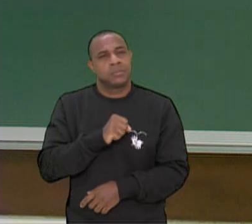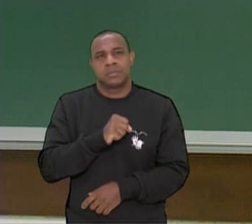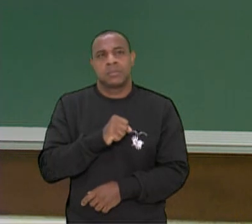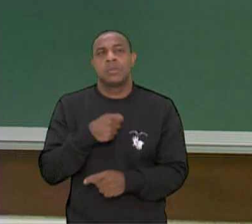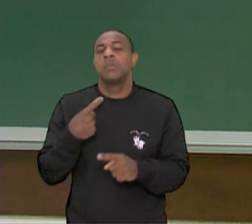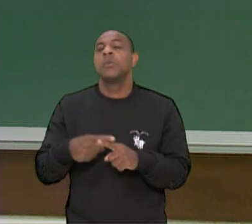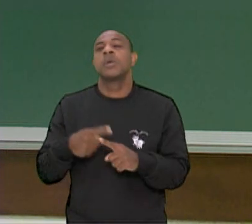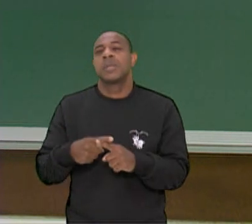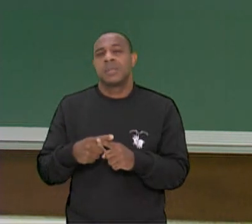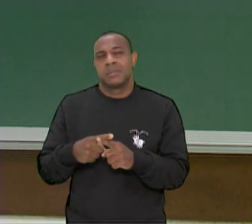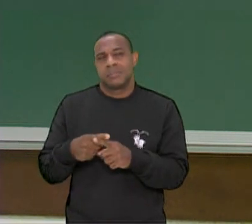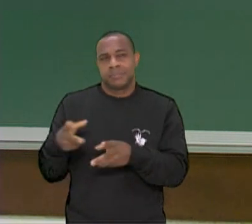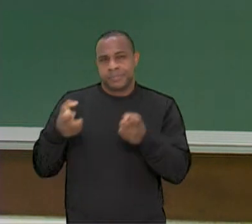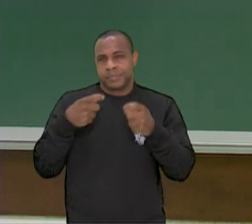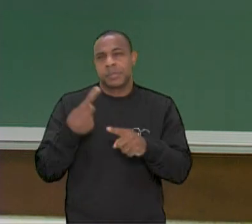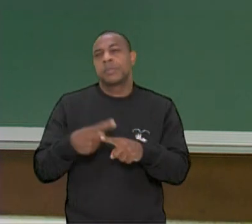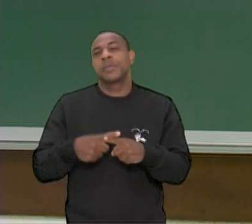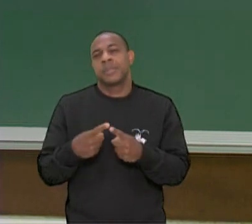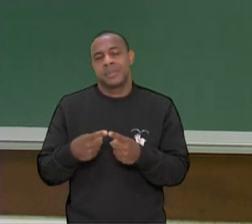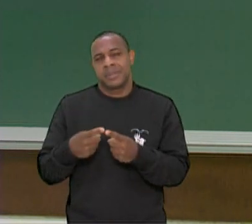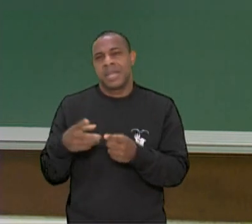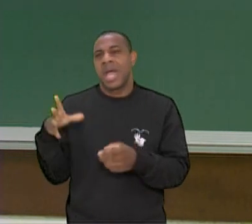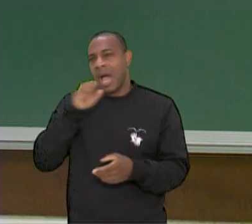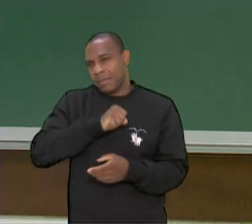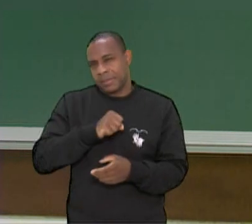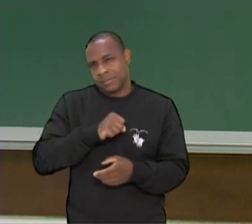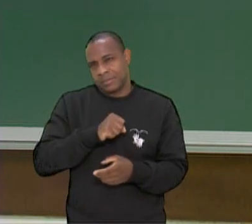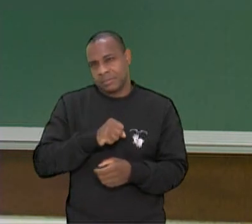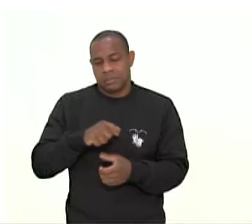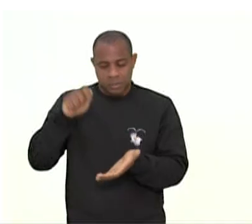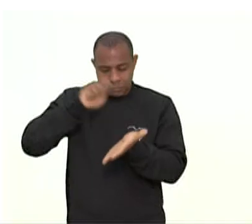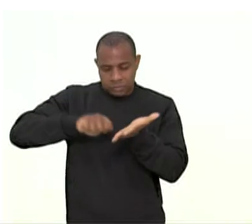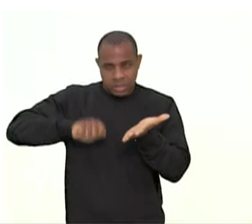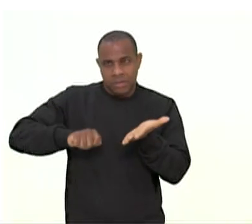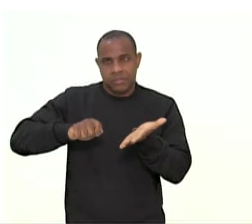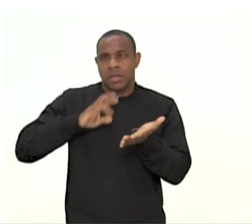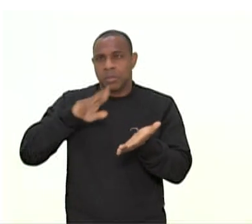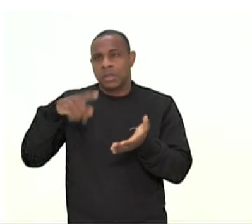E aí, eu já falei isso. Anota e daqui a pouquinho a gente volta.